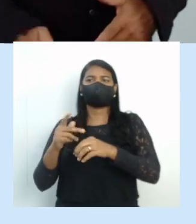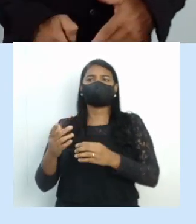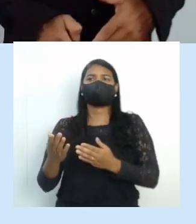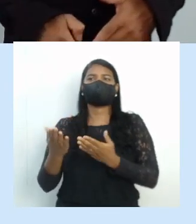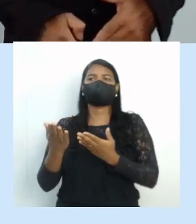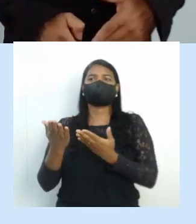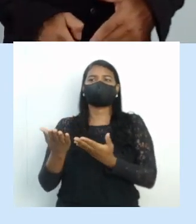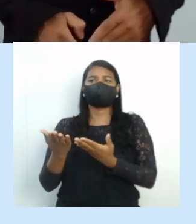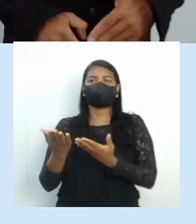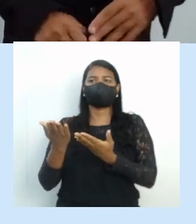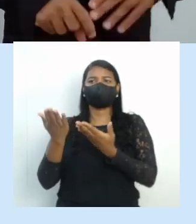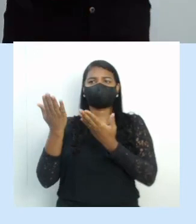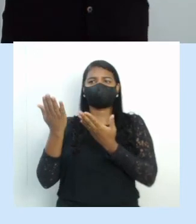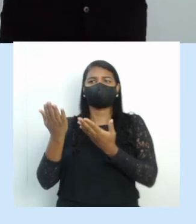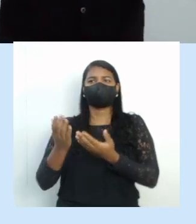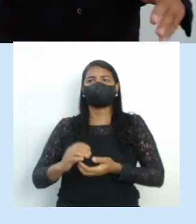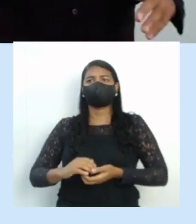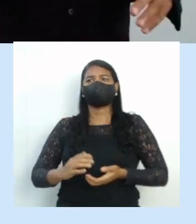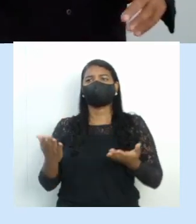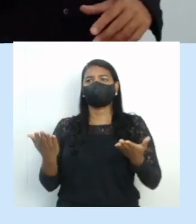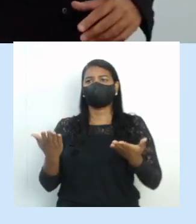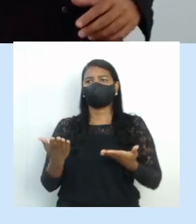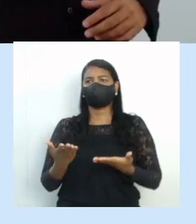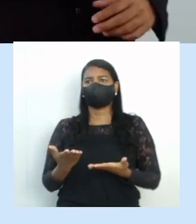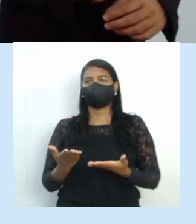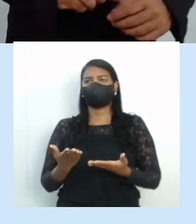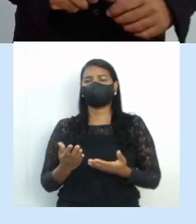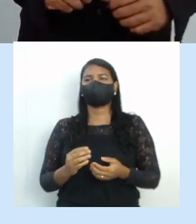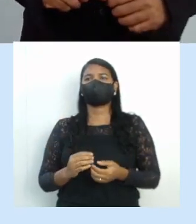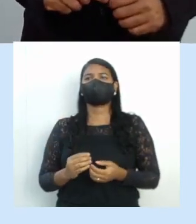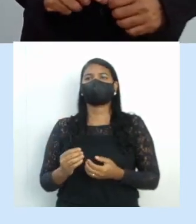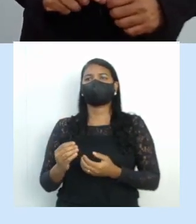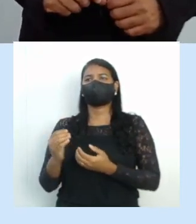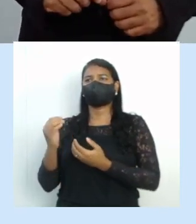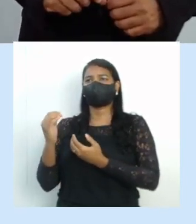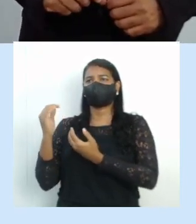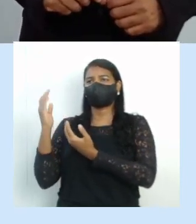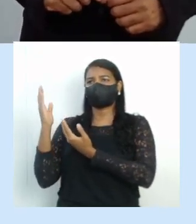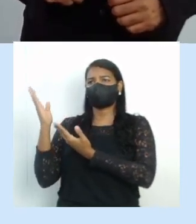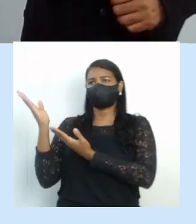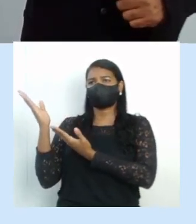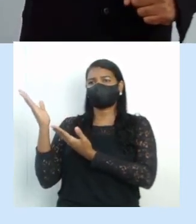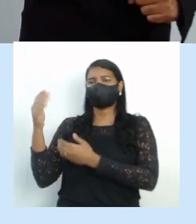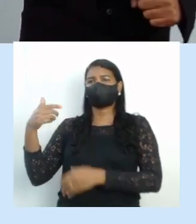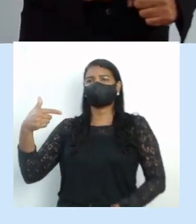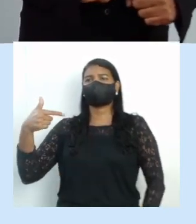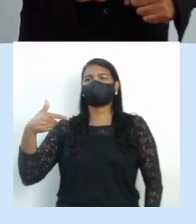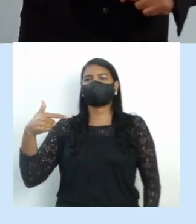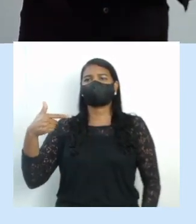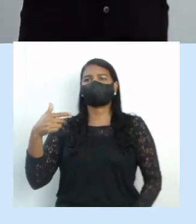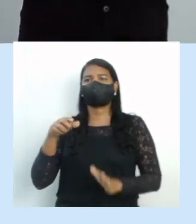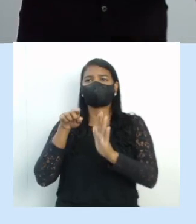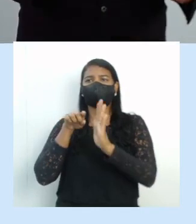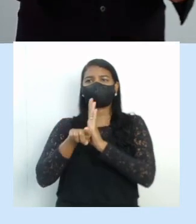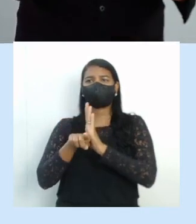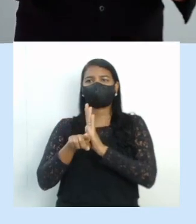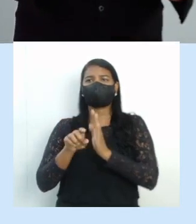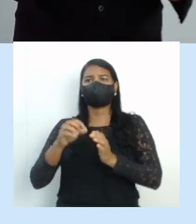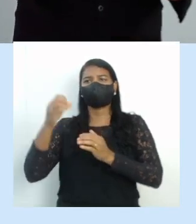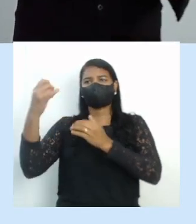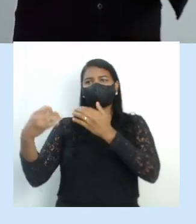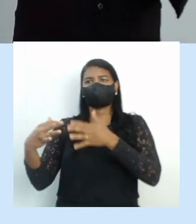sua elevação. E agora a gente vai ali, para a questão número 2. Na questão número 2, vem dizendo o